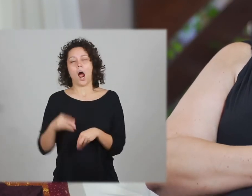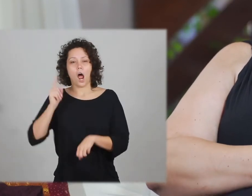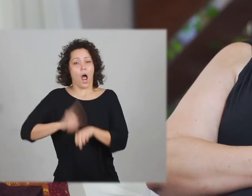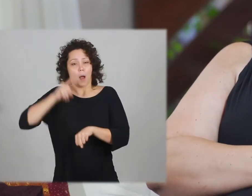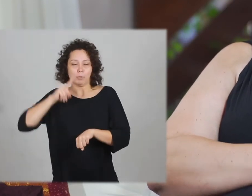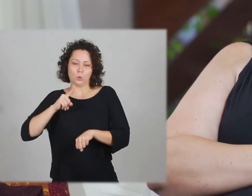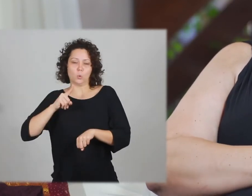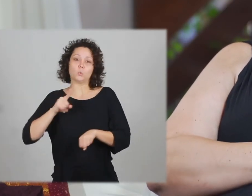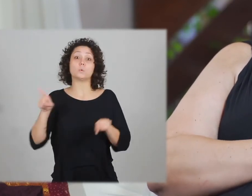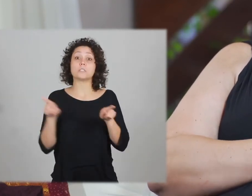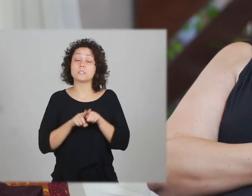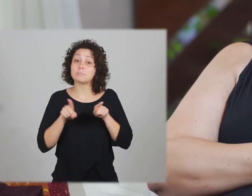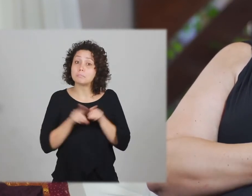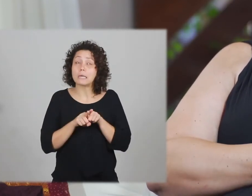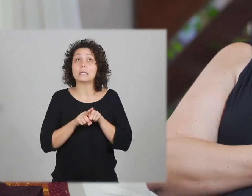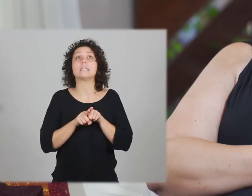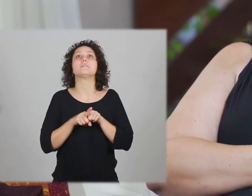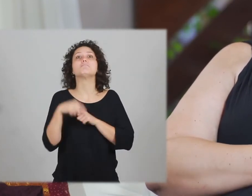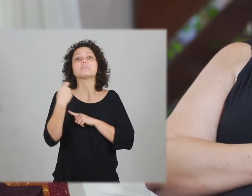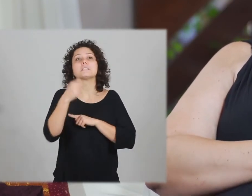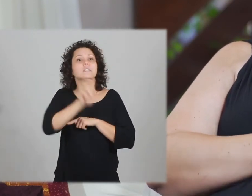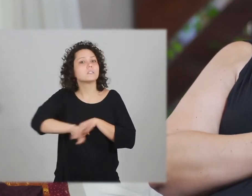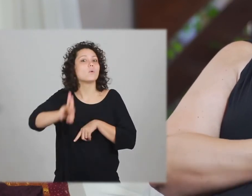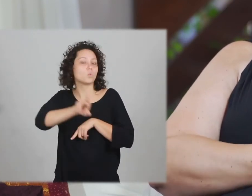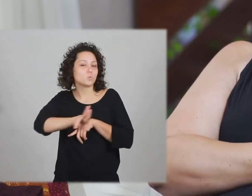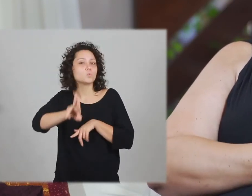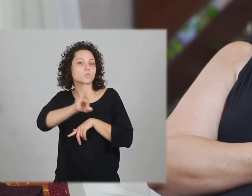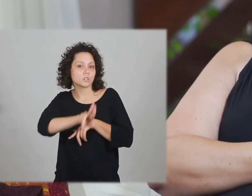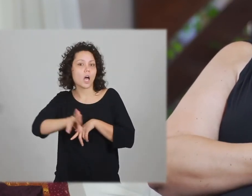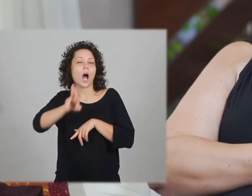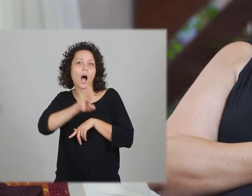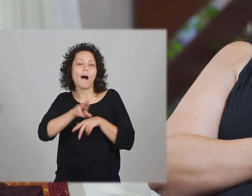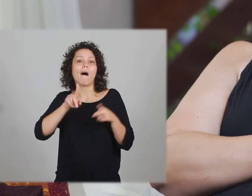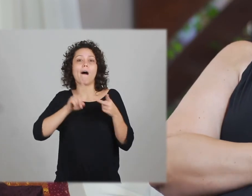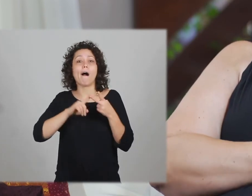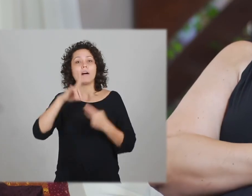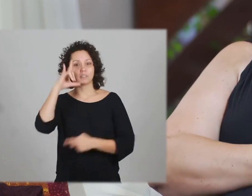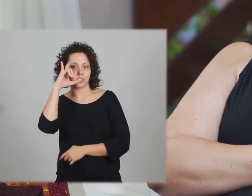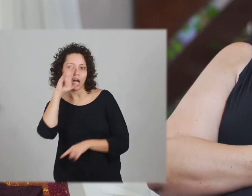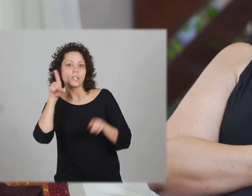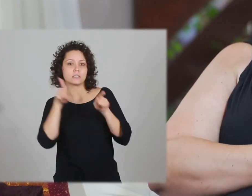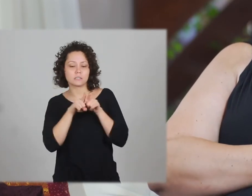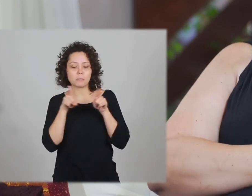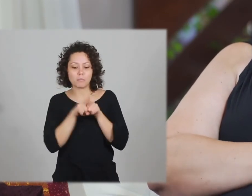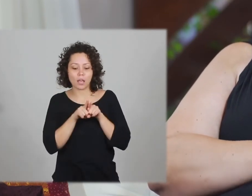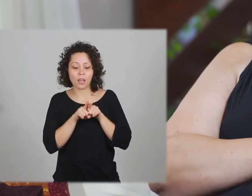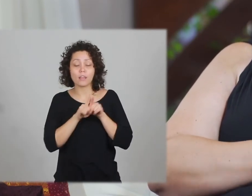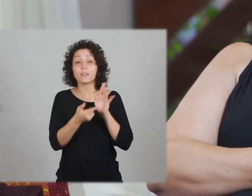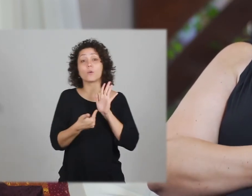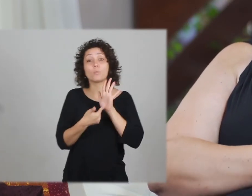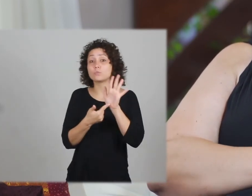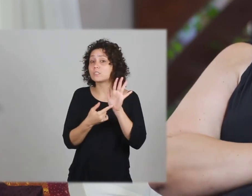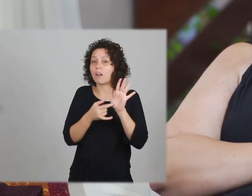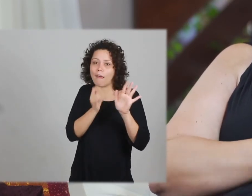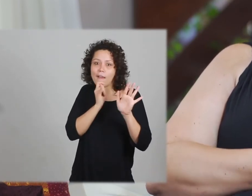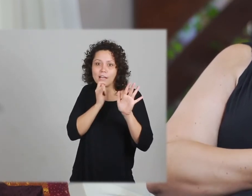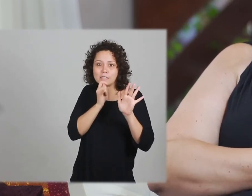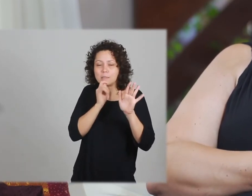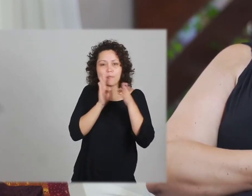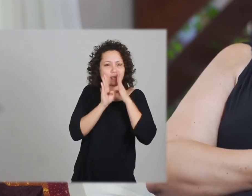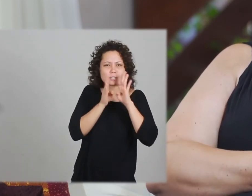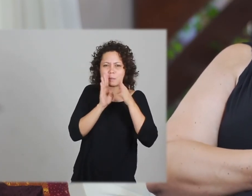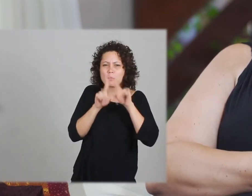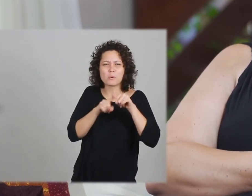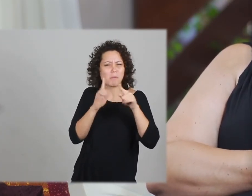imediata, mas que também deve ser trabalhada, e o Instagram também, mas eu trouxe os exemplos de Facebook, mas a gente também pode ampliar